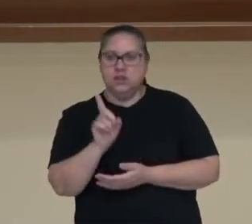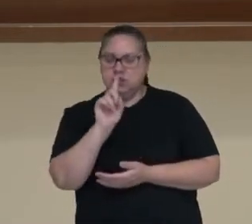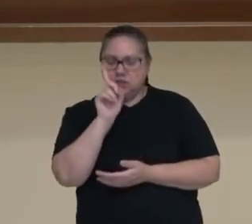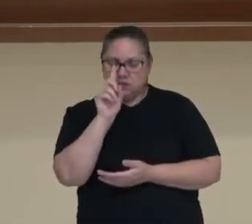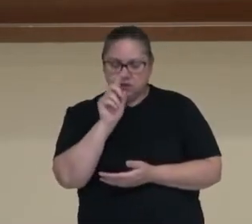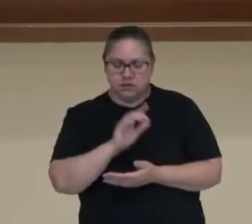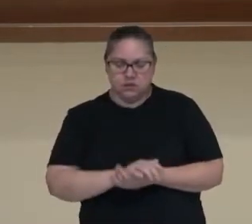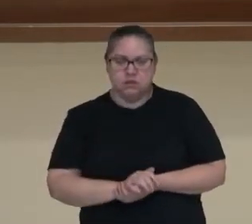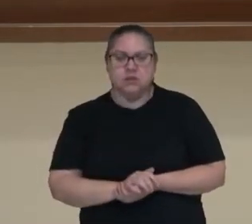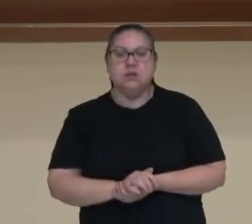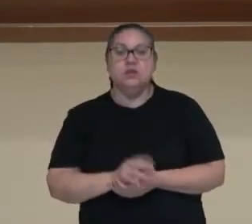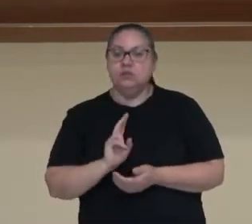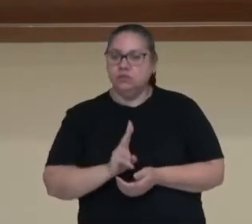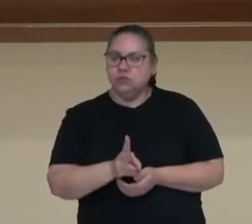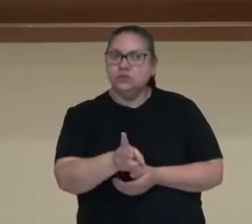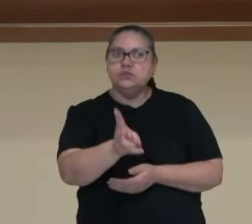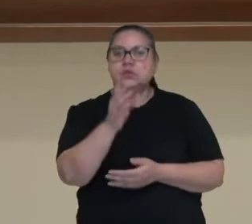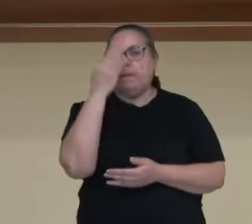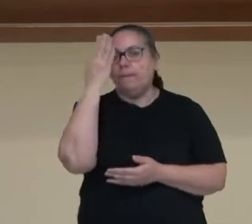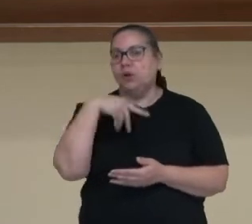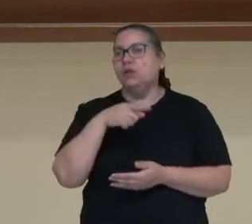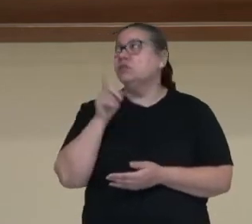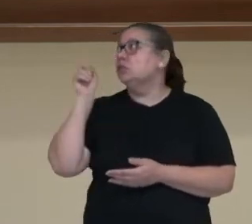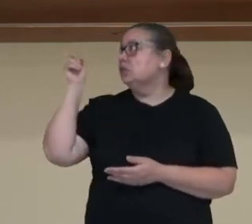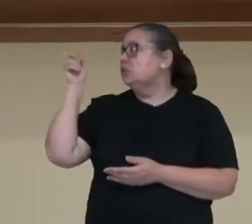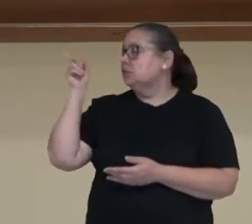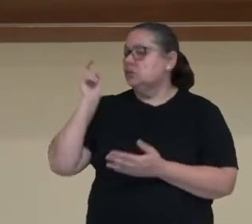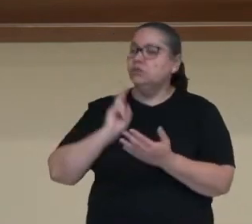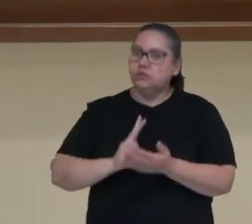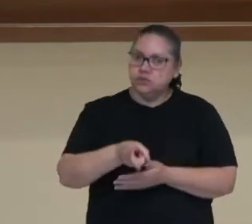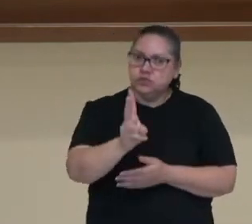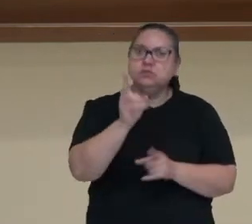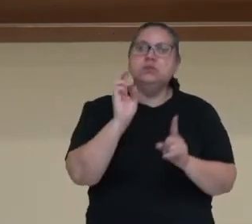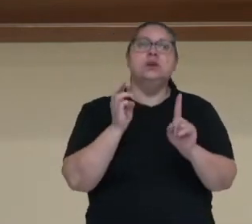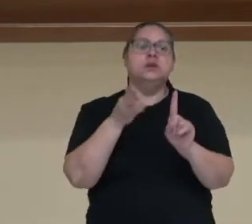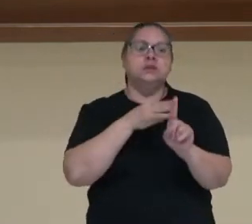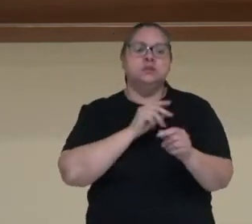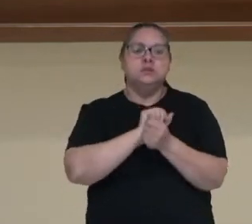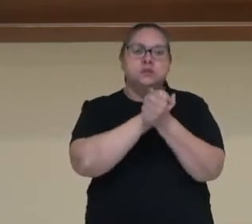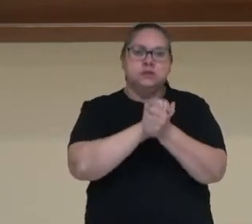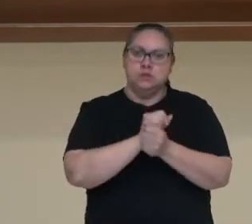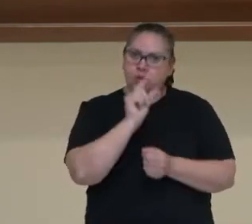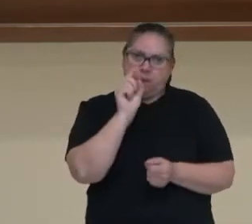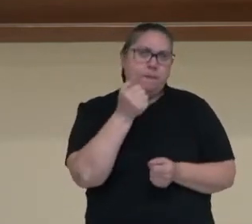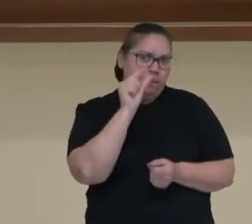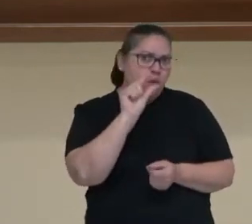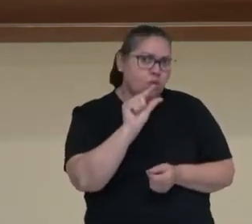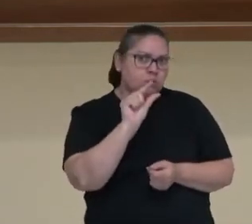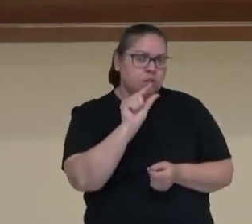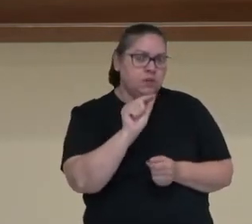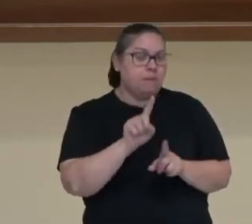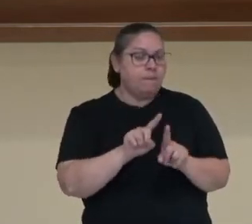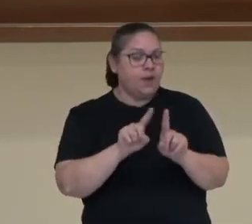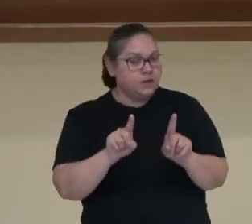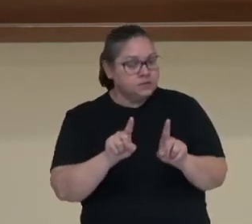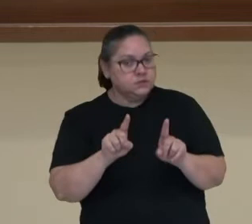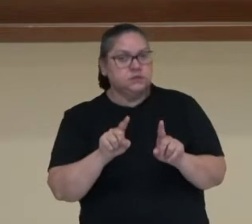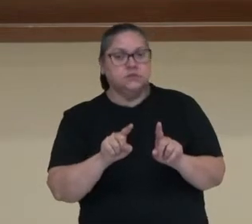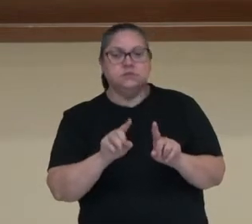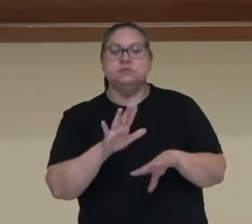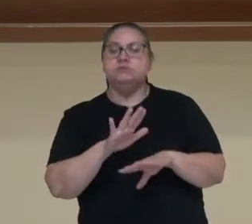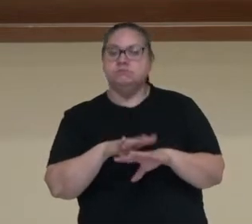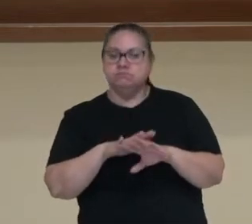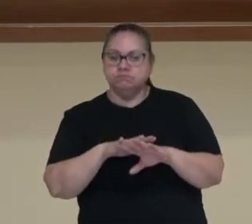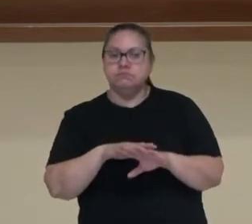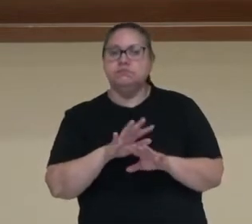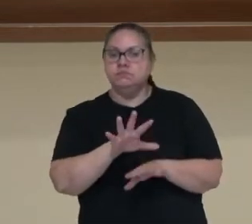nada disso. Aqui está a comprovação, inclusive, que continuaram sim, em menor escala, certo? Mas a mão de